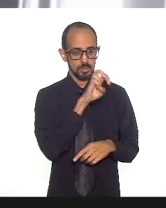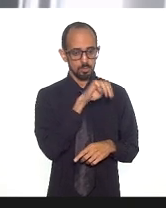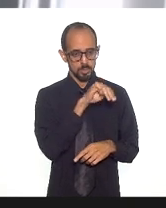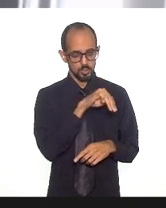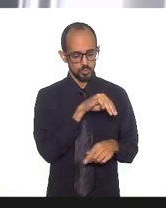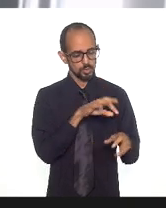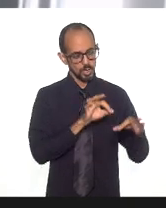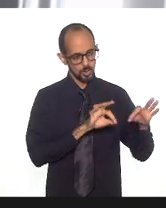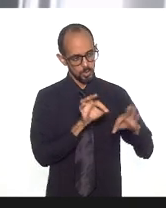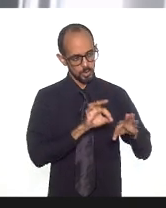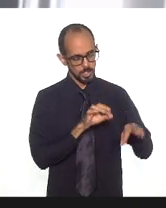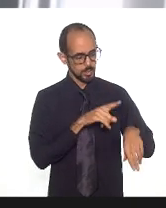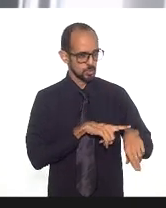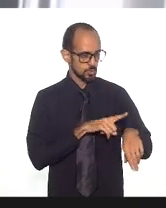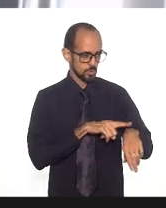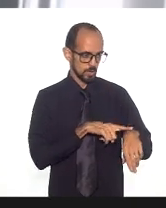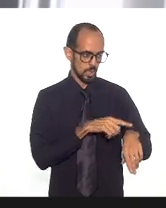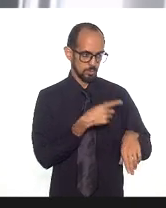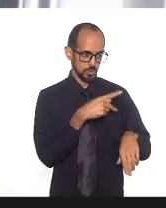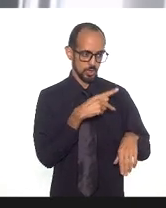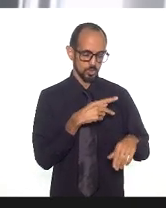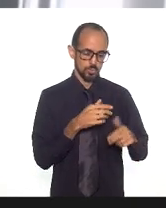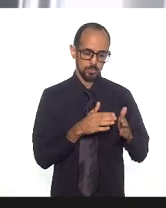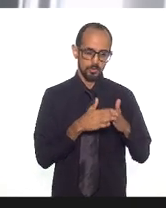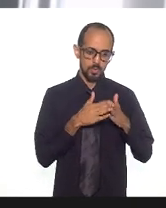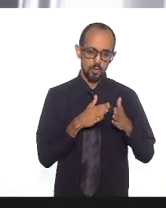organizam o tempo do jeito que acharem mais adequado, por favor.